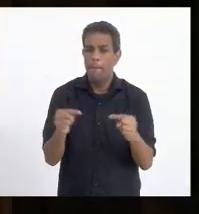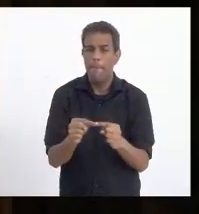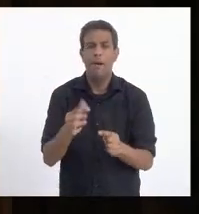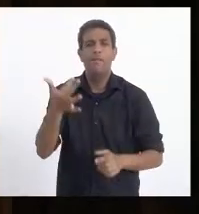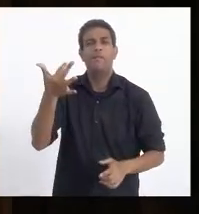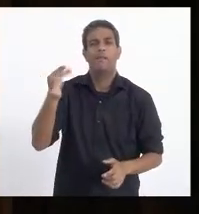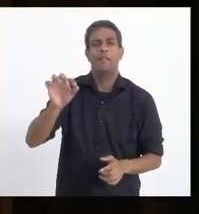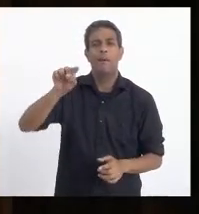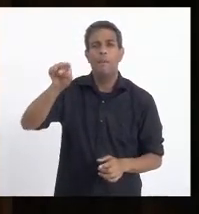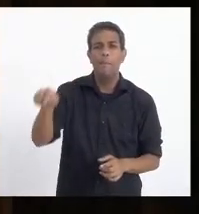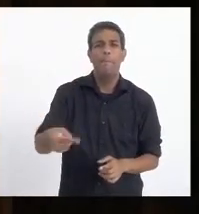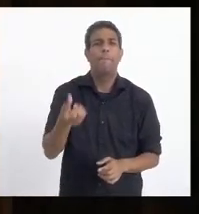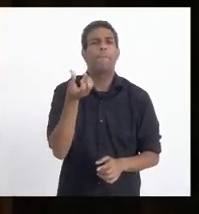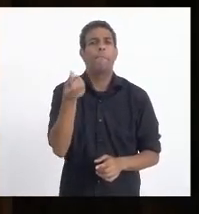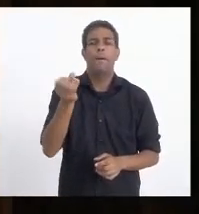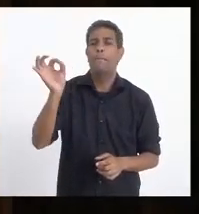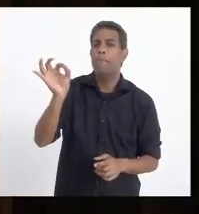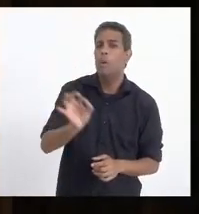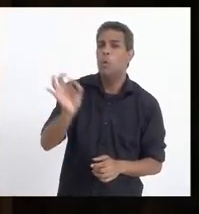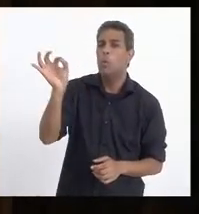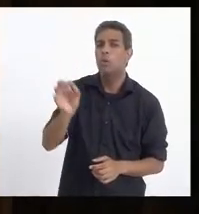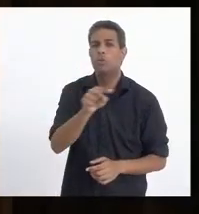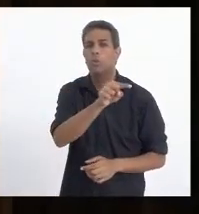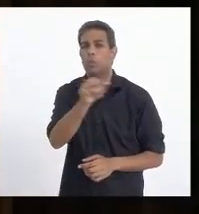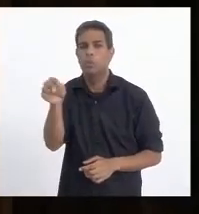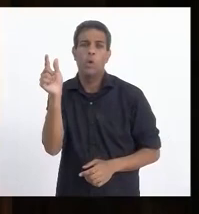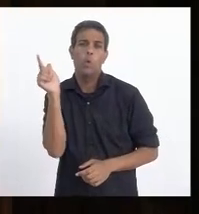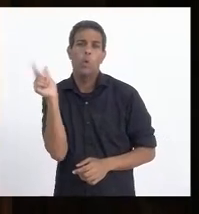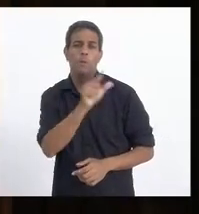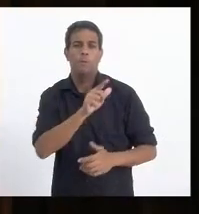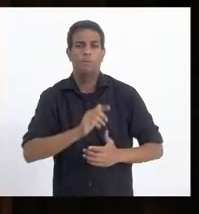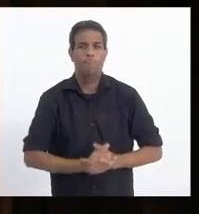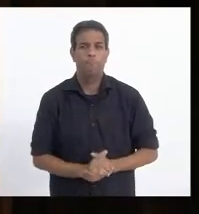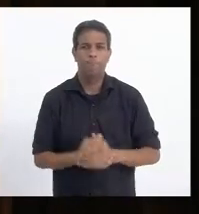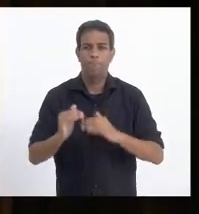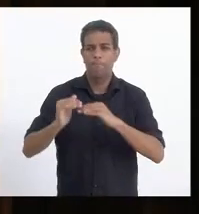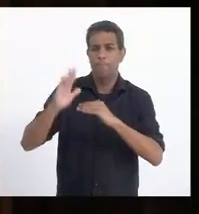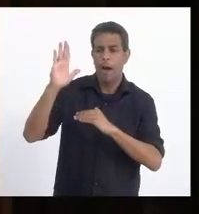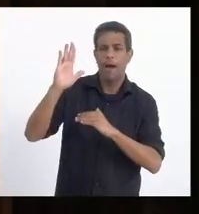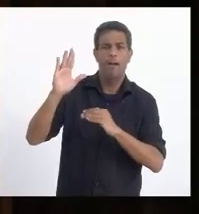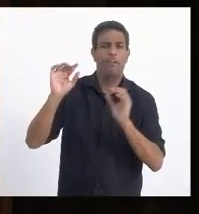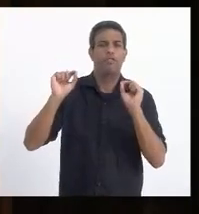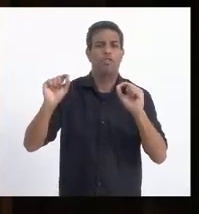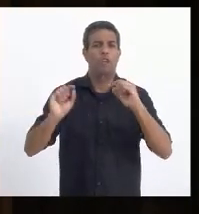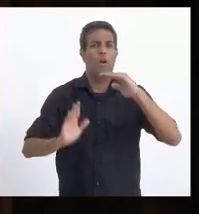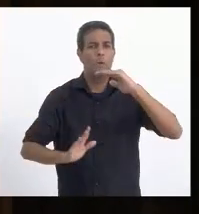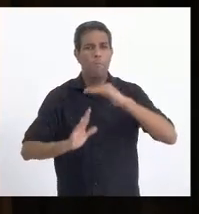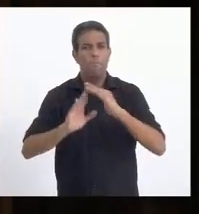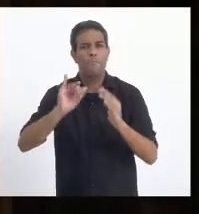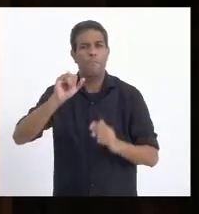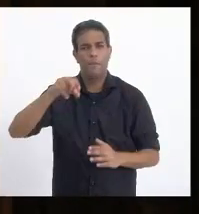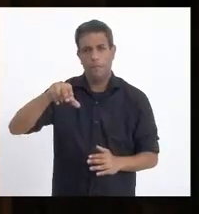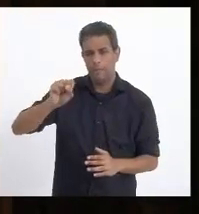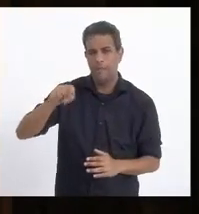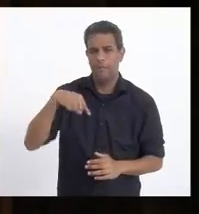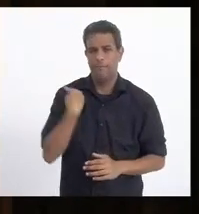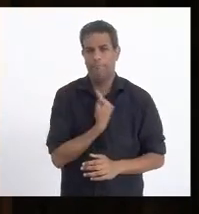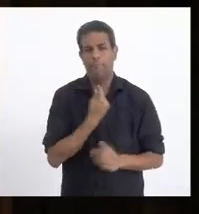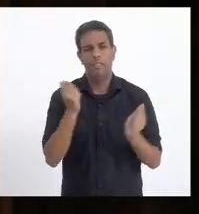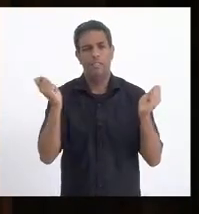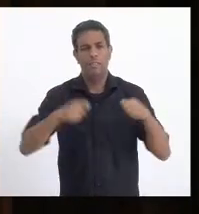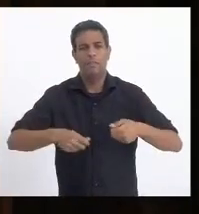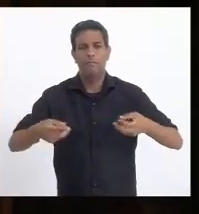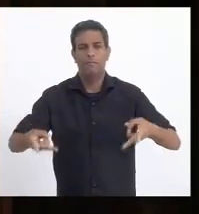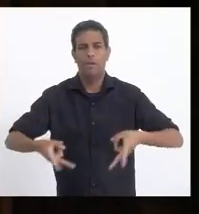dez e meio por cento de desconto para inativo e pensionista acima do teto t as questões que a gente